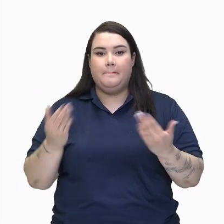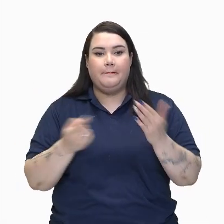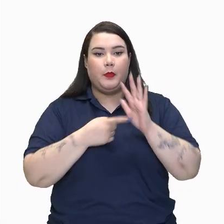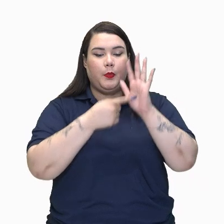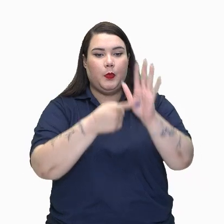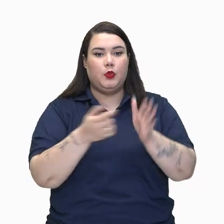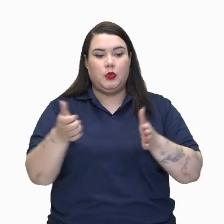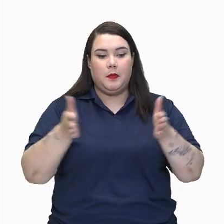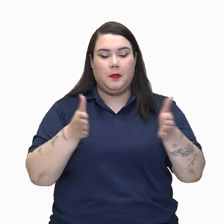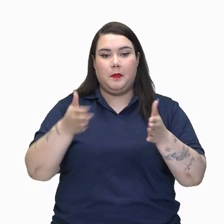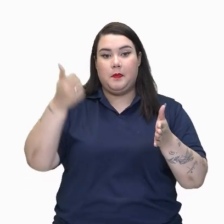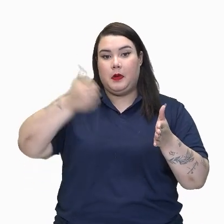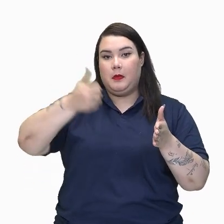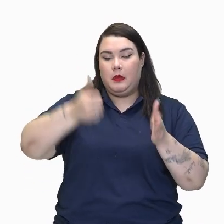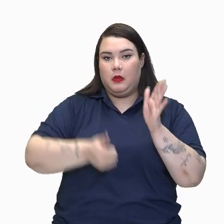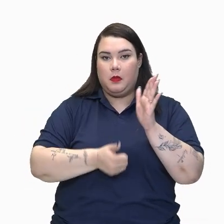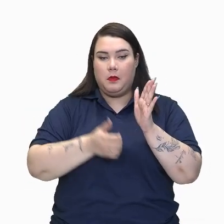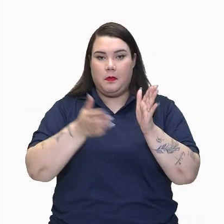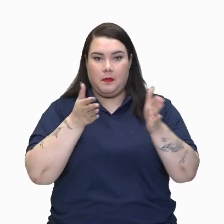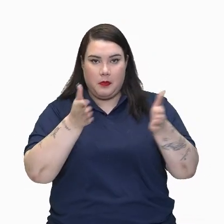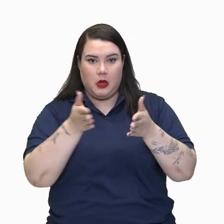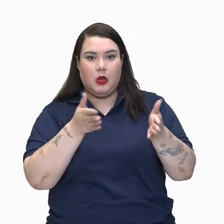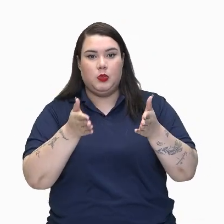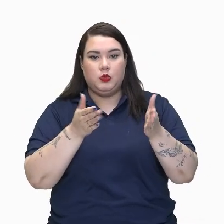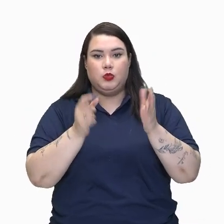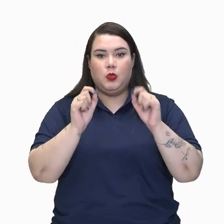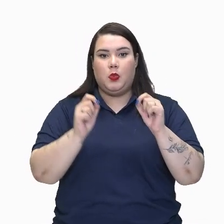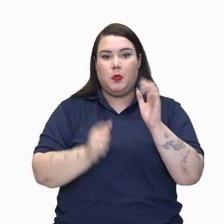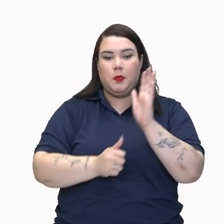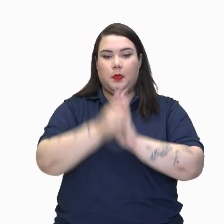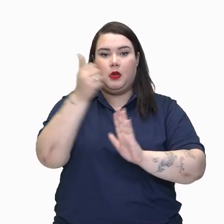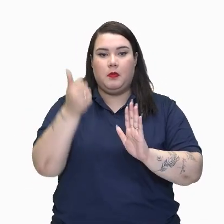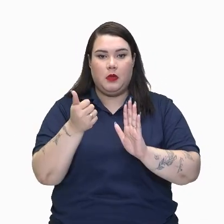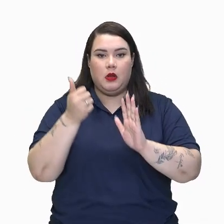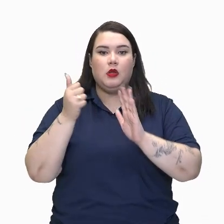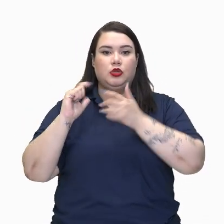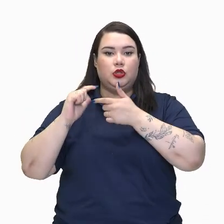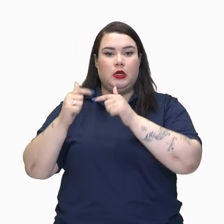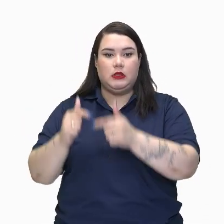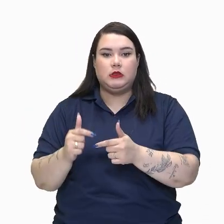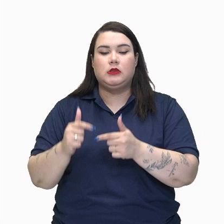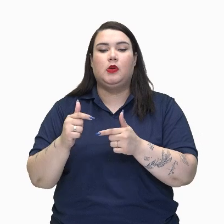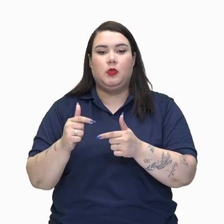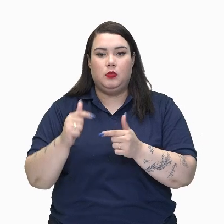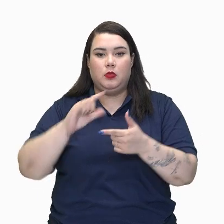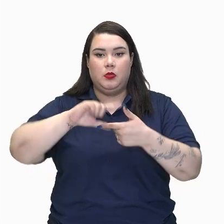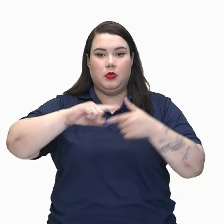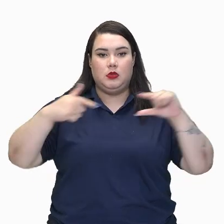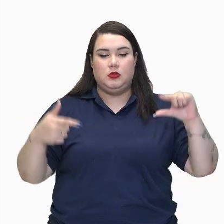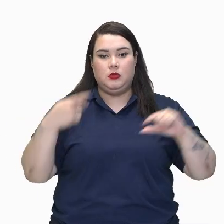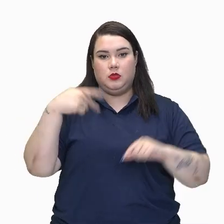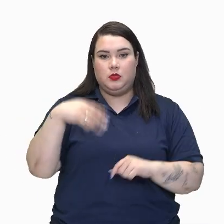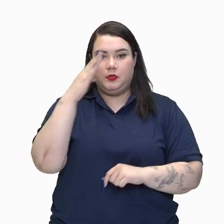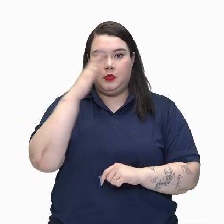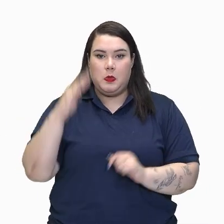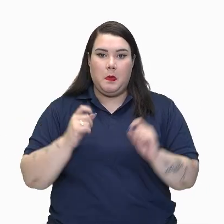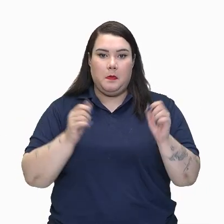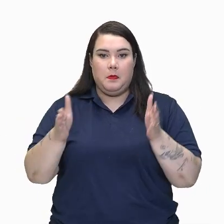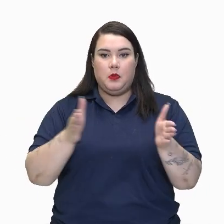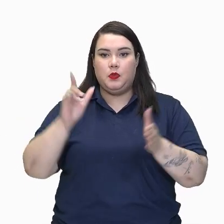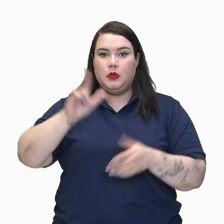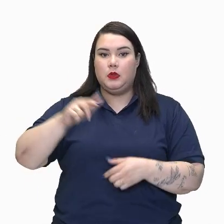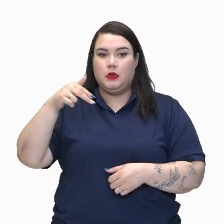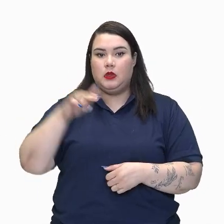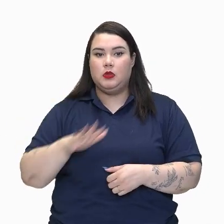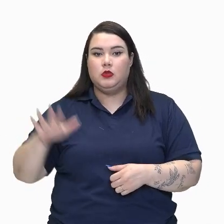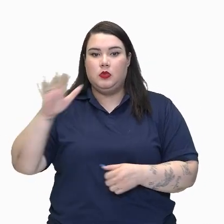primeira fase do modernismo brasileiro, ou primeira geração modernista no Brasil. Como ficou conhecido, o período da literatura nacional, que foi